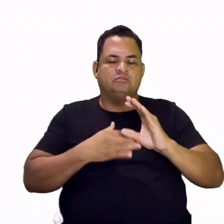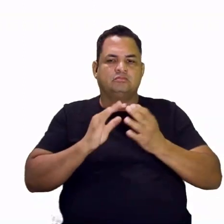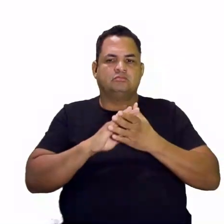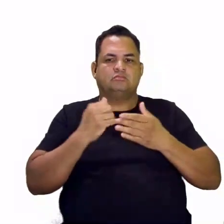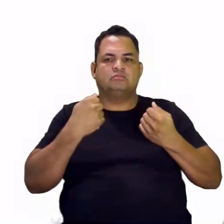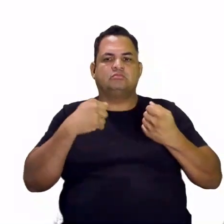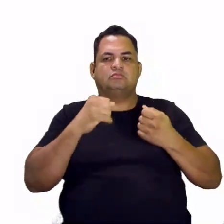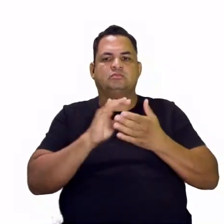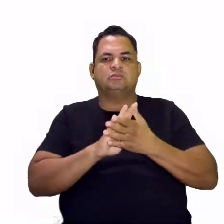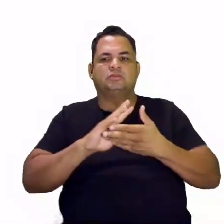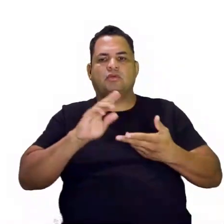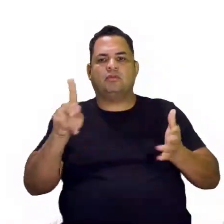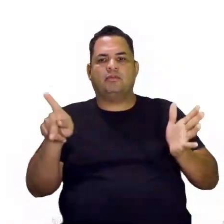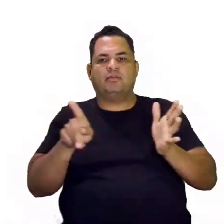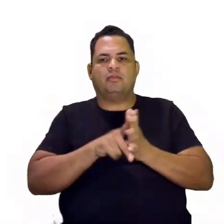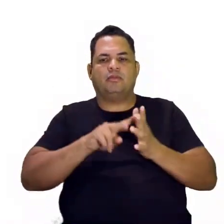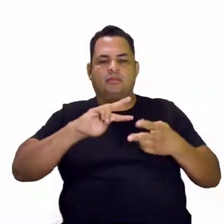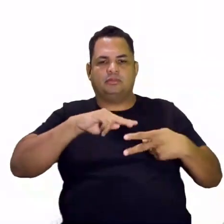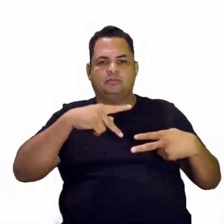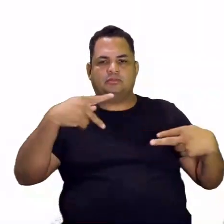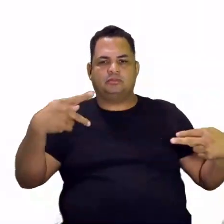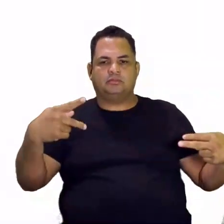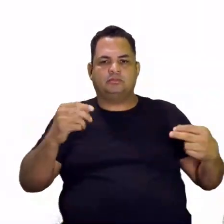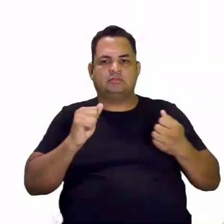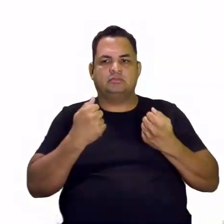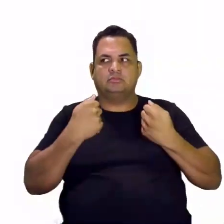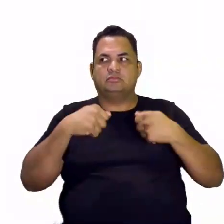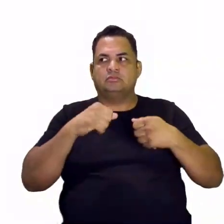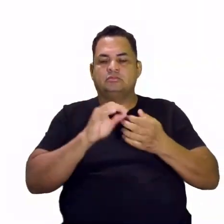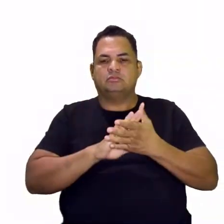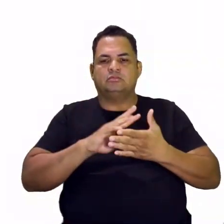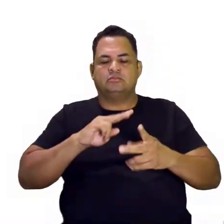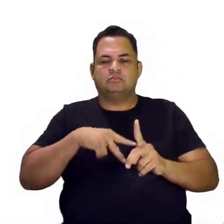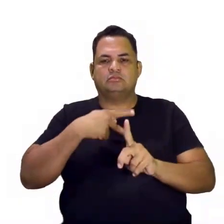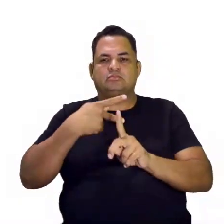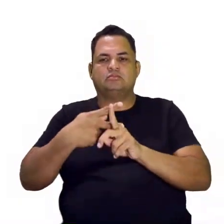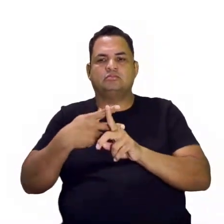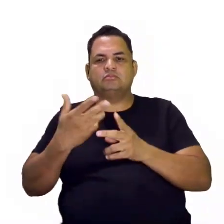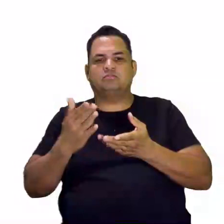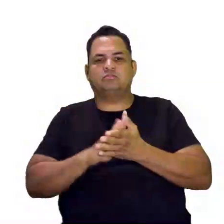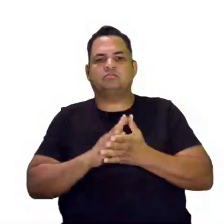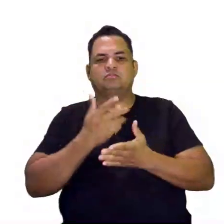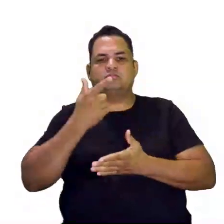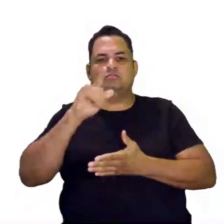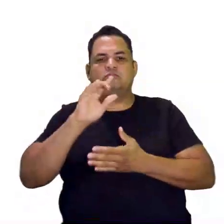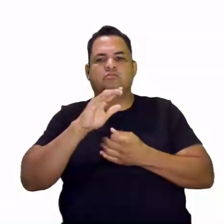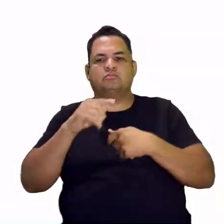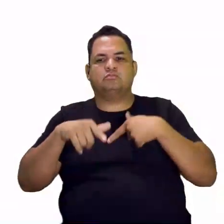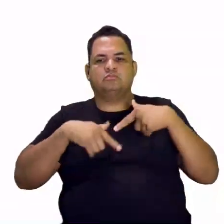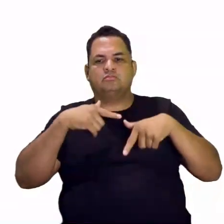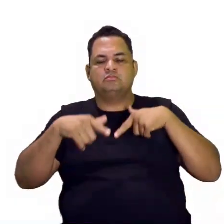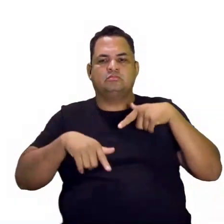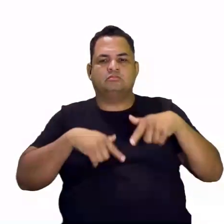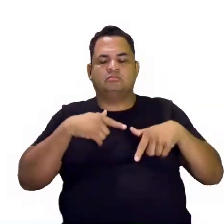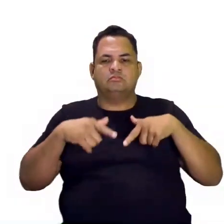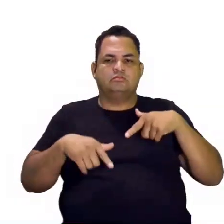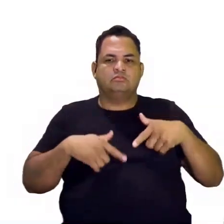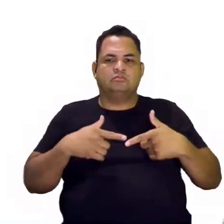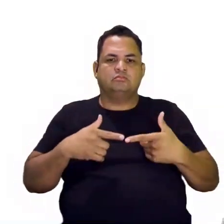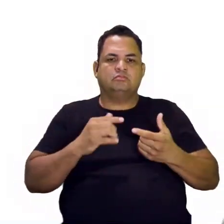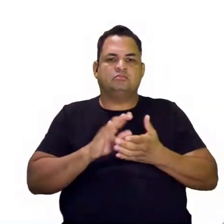o seu próprio genoma, esse material genético delas pode se duplicar e elas também vão conseguir produzir,